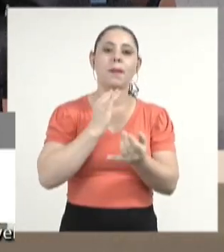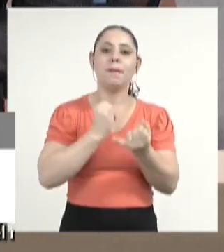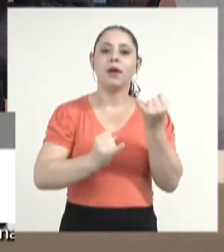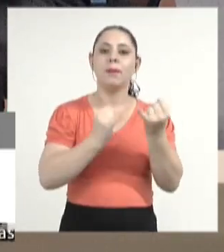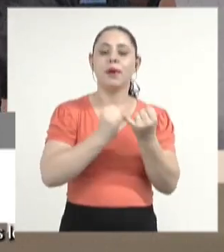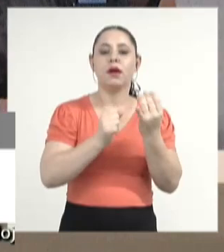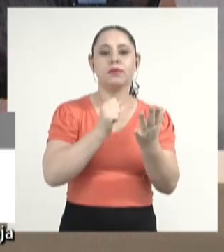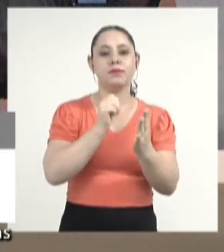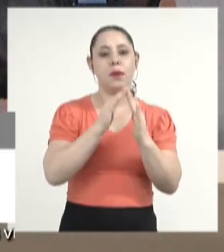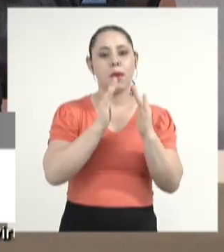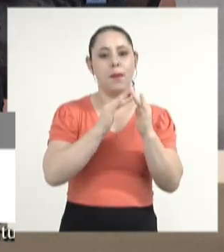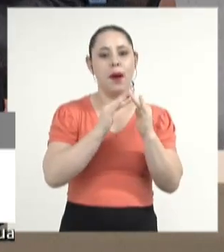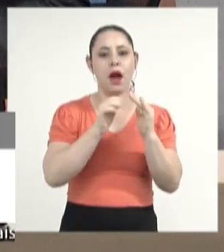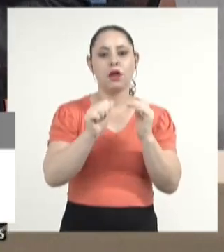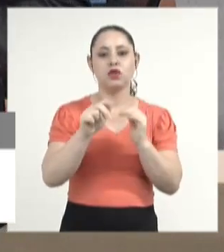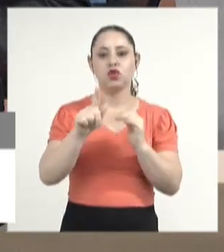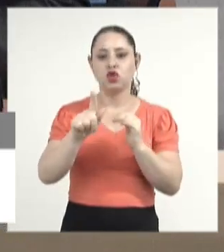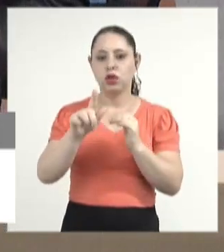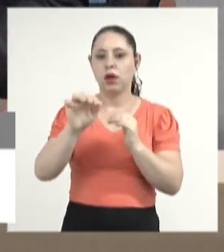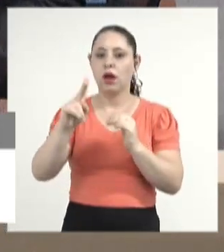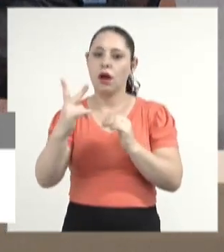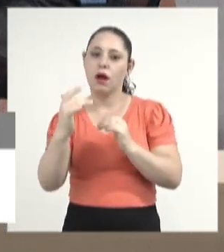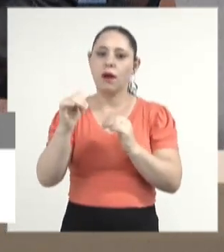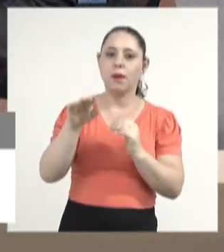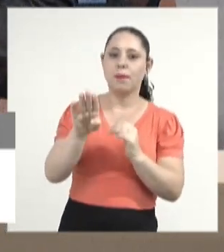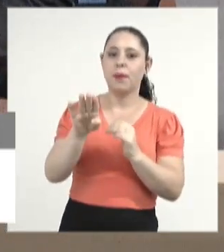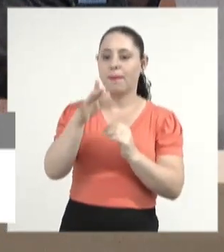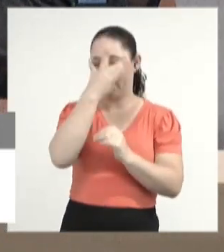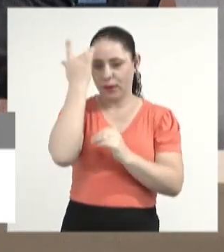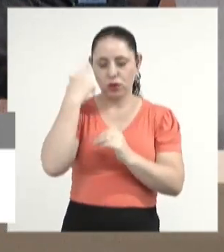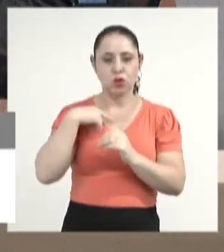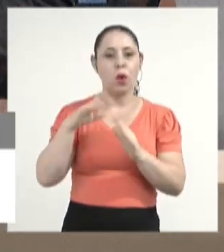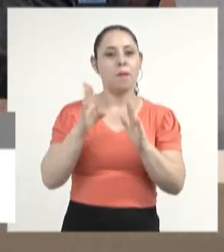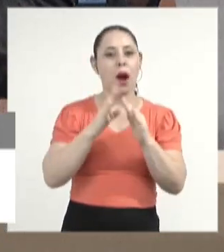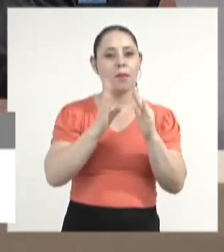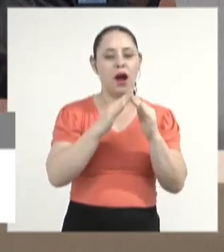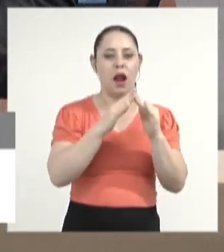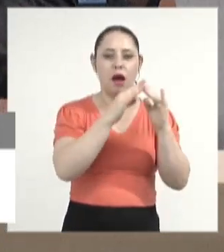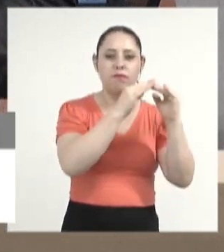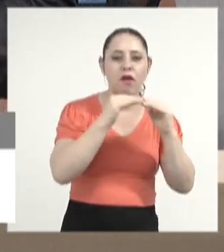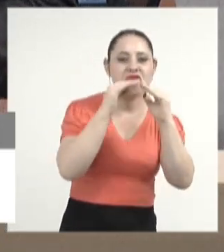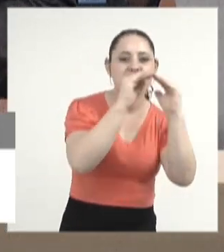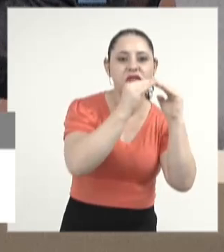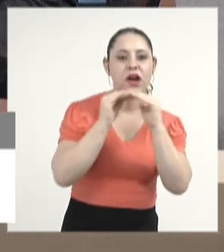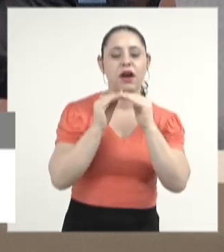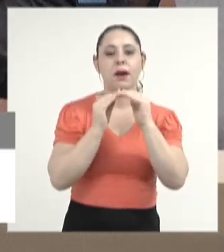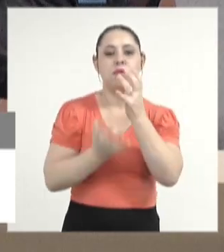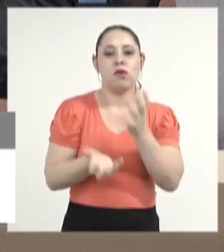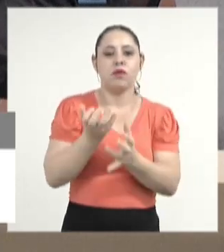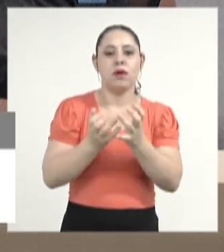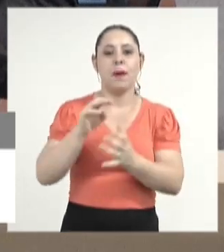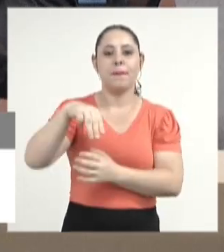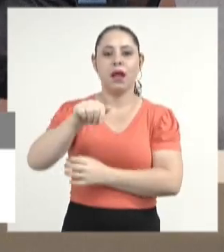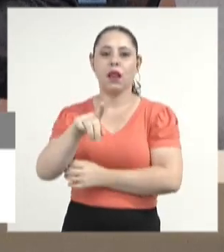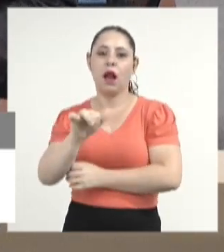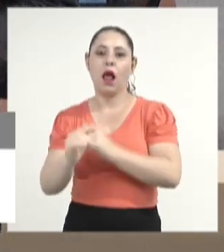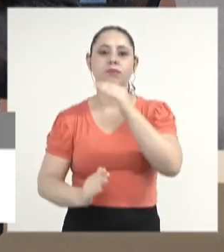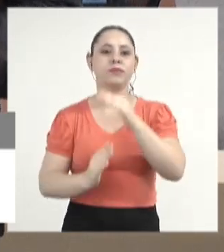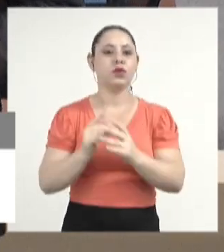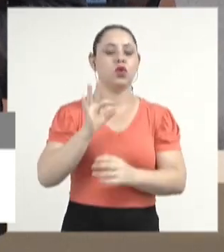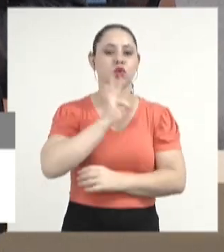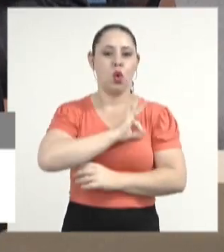em moradias da AGEAB para moradores do Mandela e também renda até R$